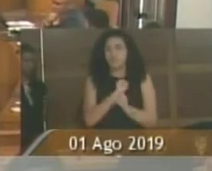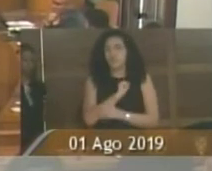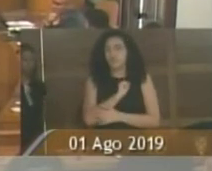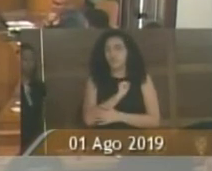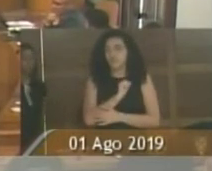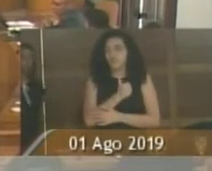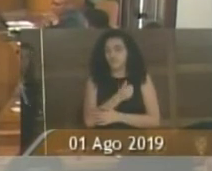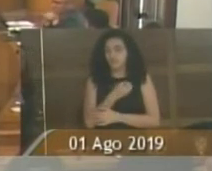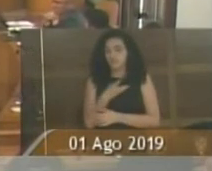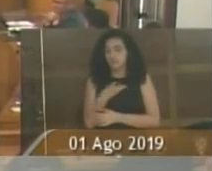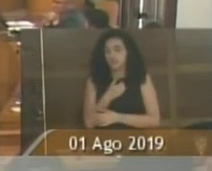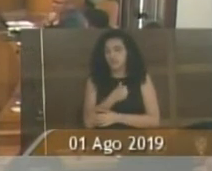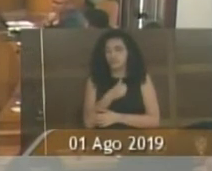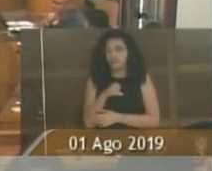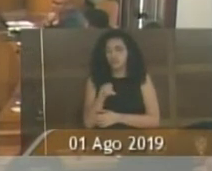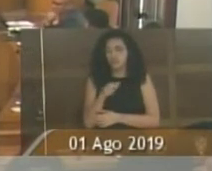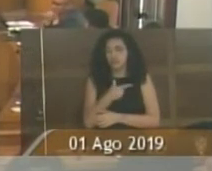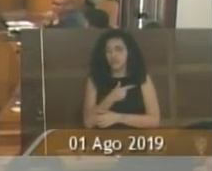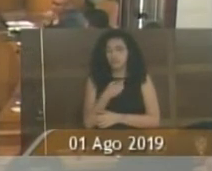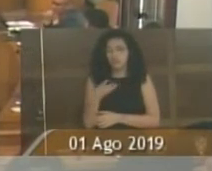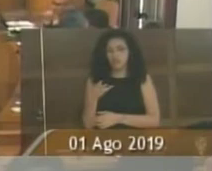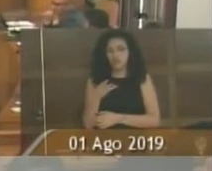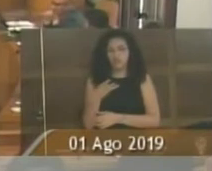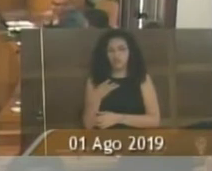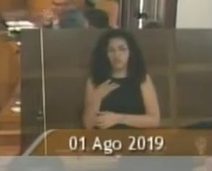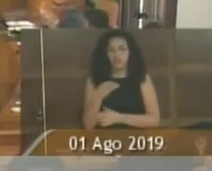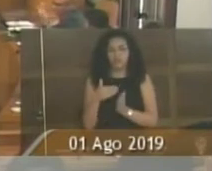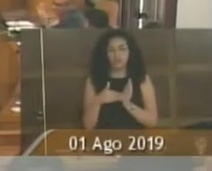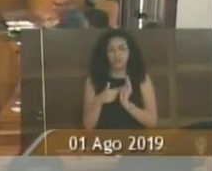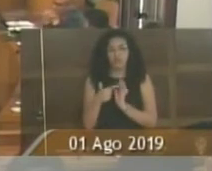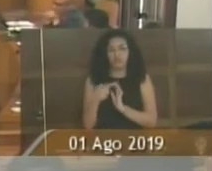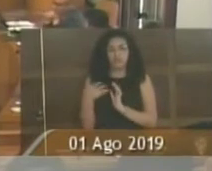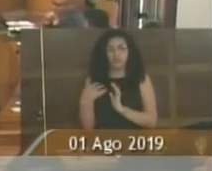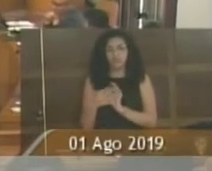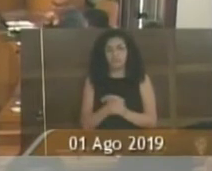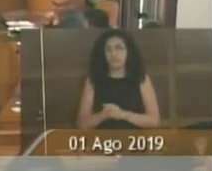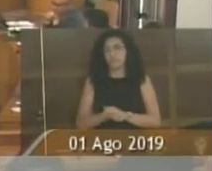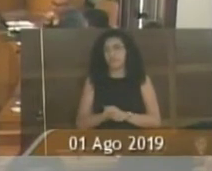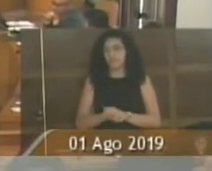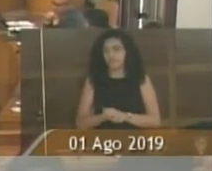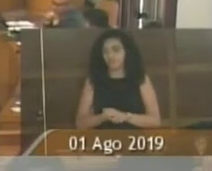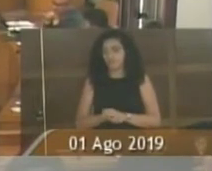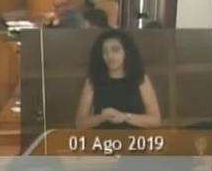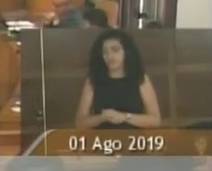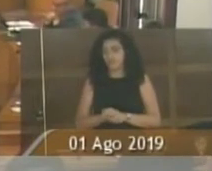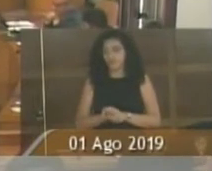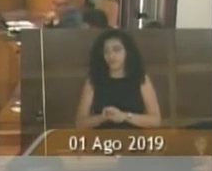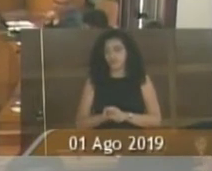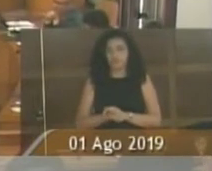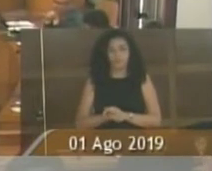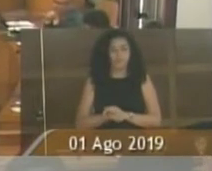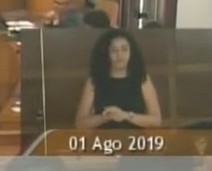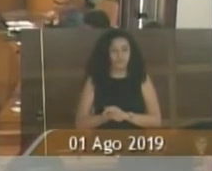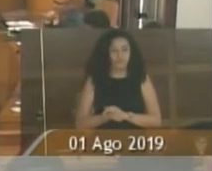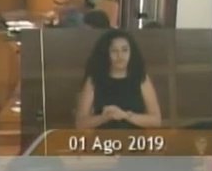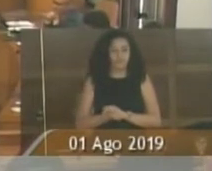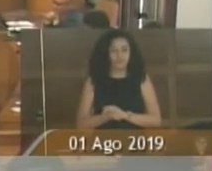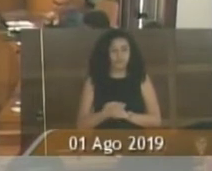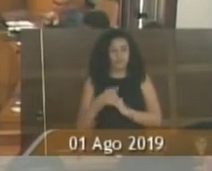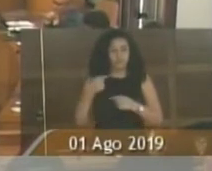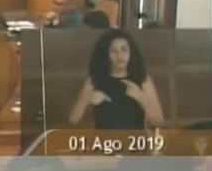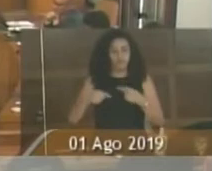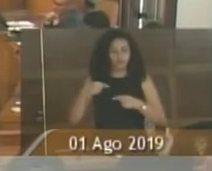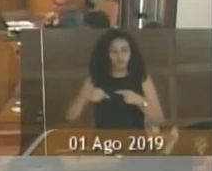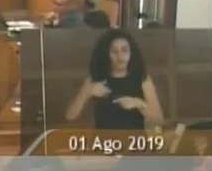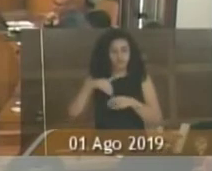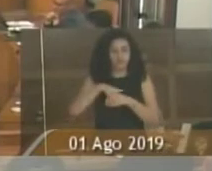números 13 a 19, 23 a 24. Eu vou falar com o pastel sem vento para não liberar, não. Em discussão, não